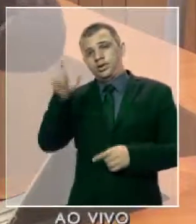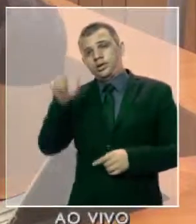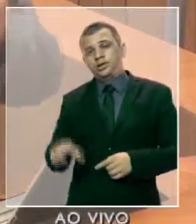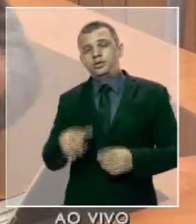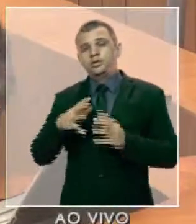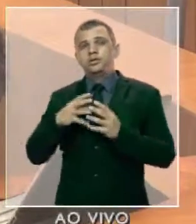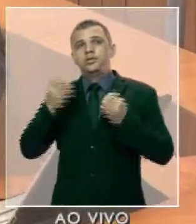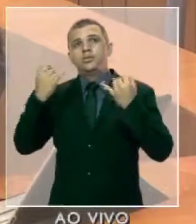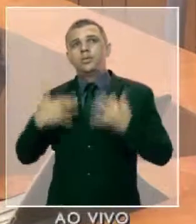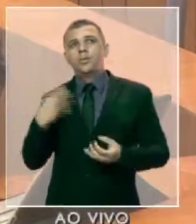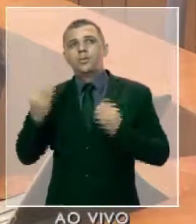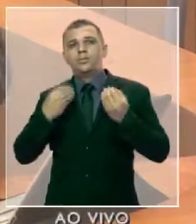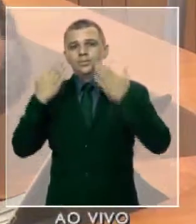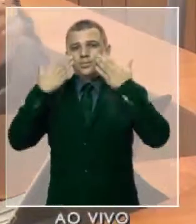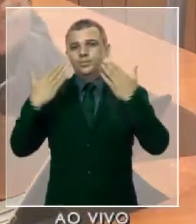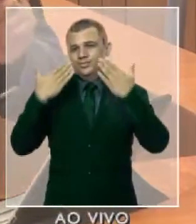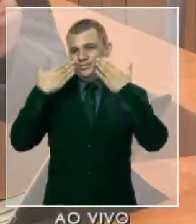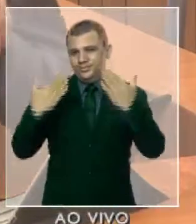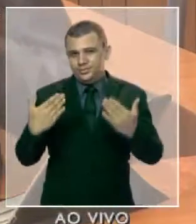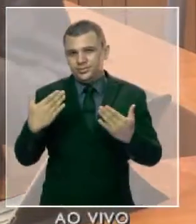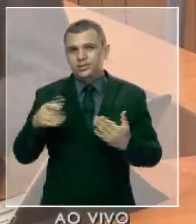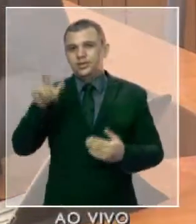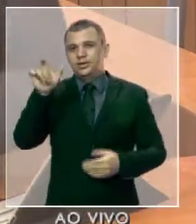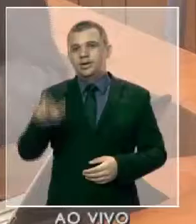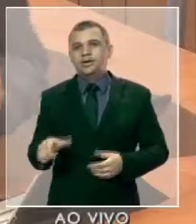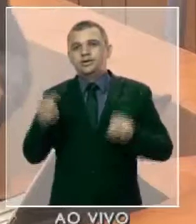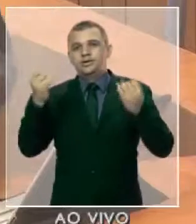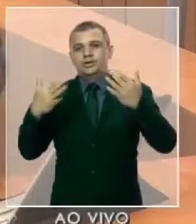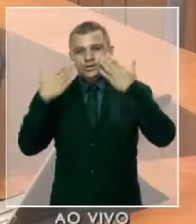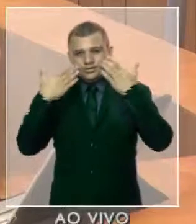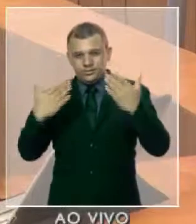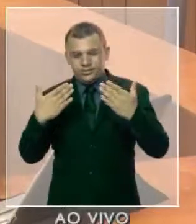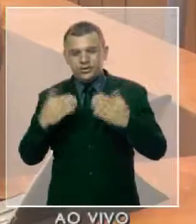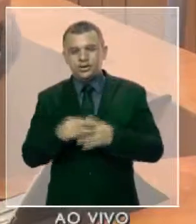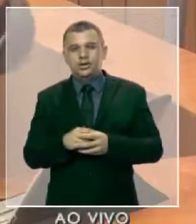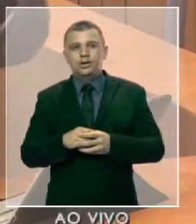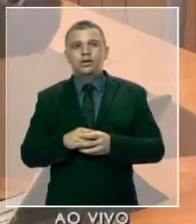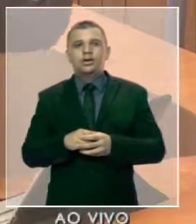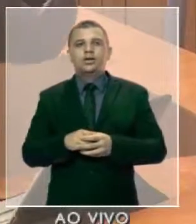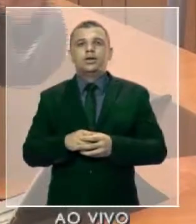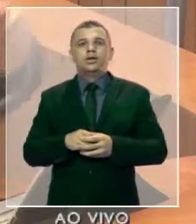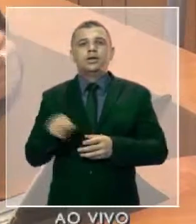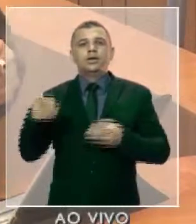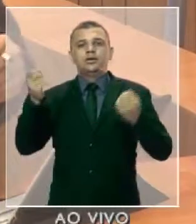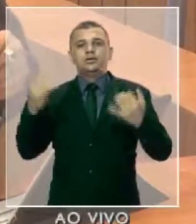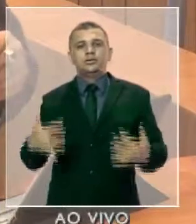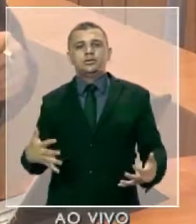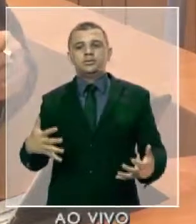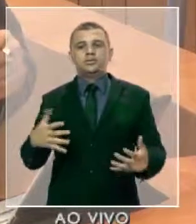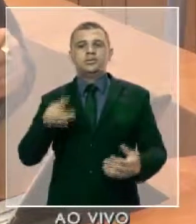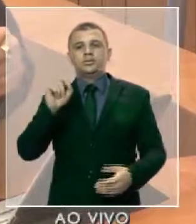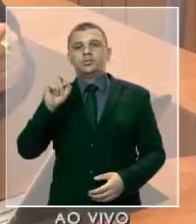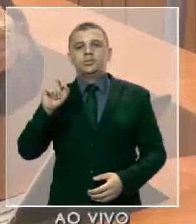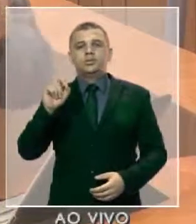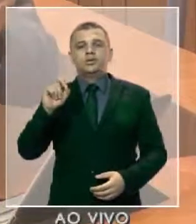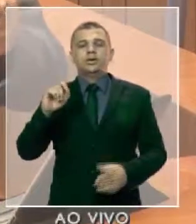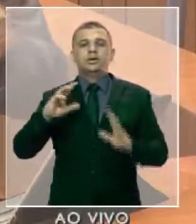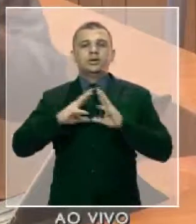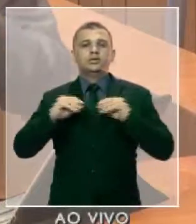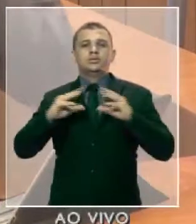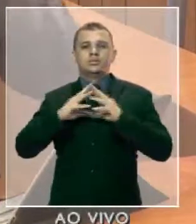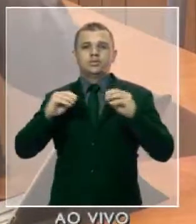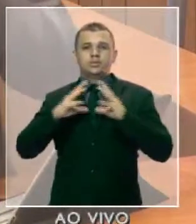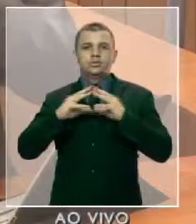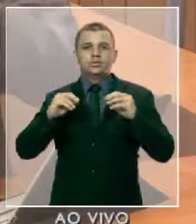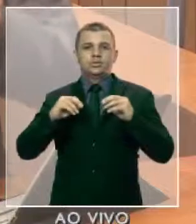estética, deputado Wellington Gusso. Quando Hegel define a estética, ele fala do acesso do espírito, que a